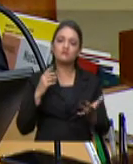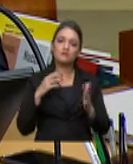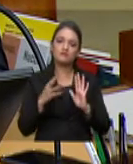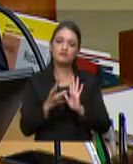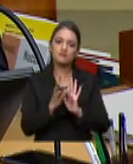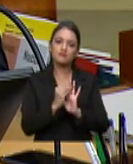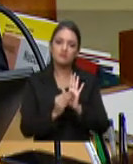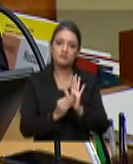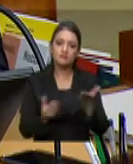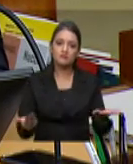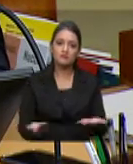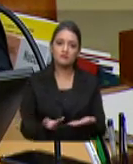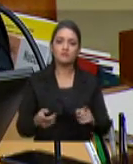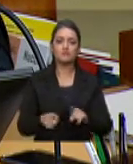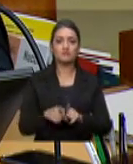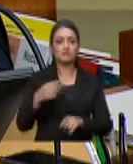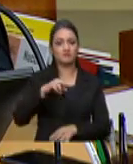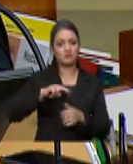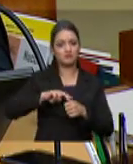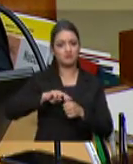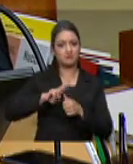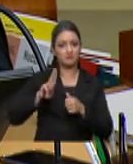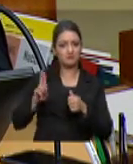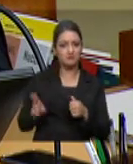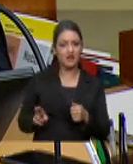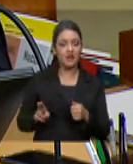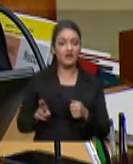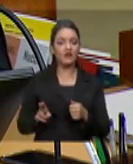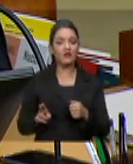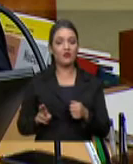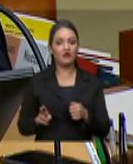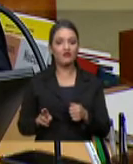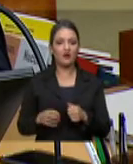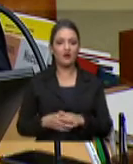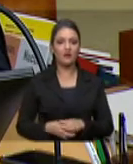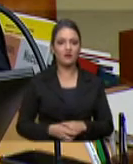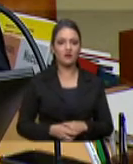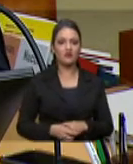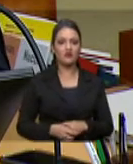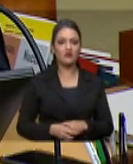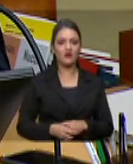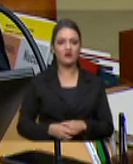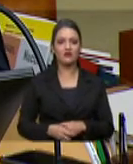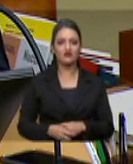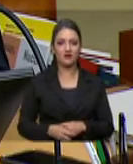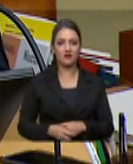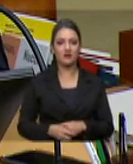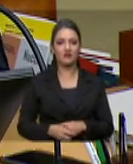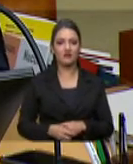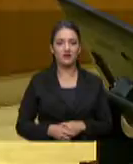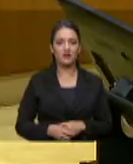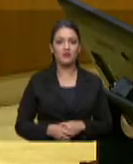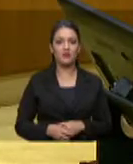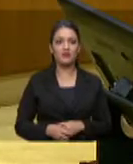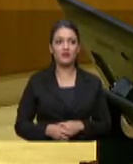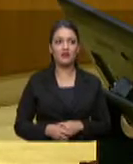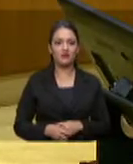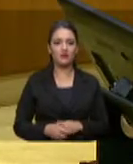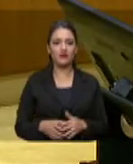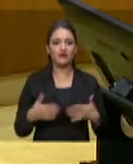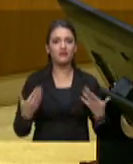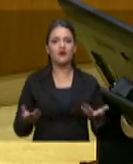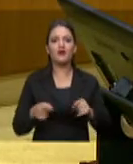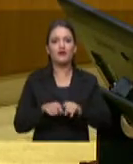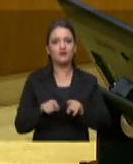a autoridade que emanou o ato, nem a Procuradoria-Geral da República tiveram a